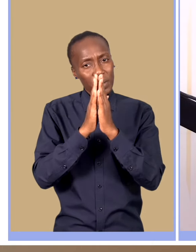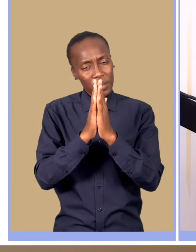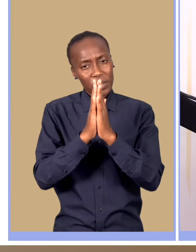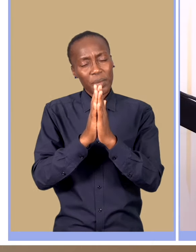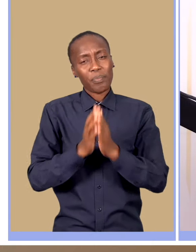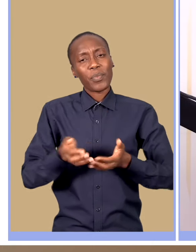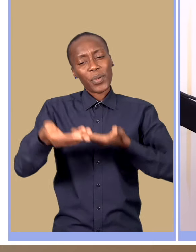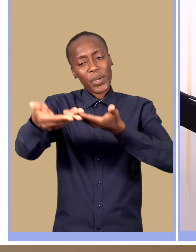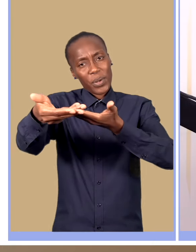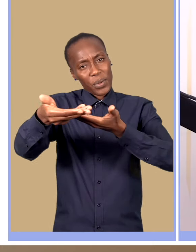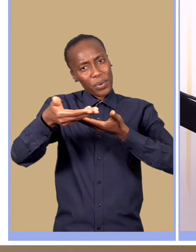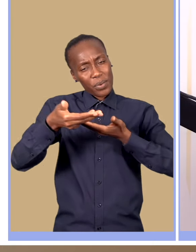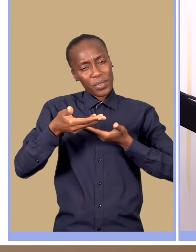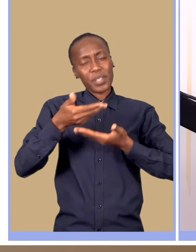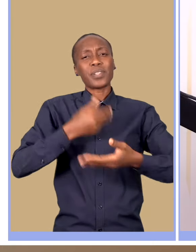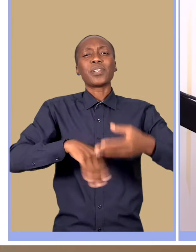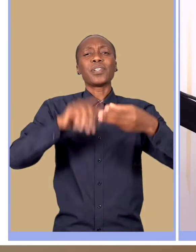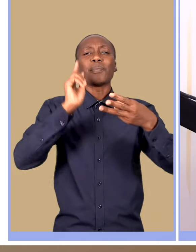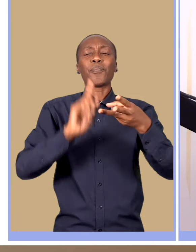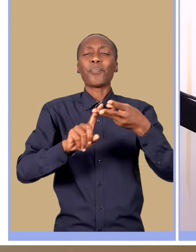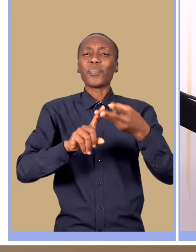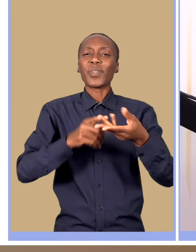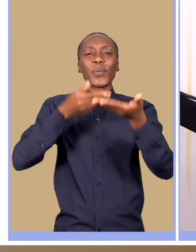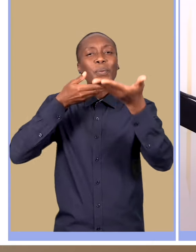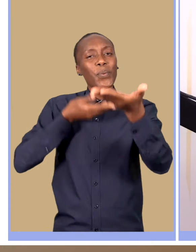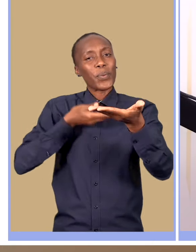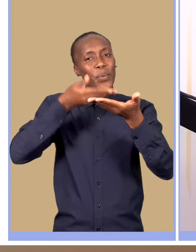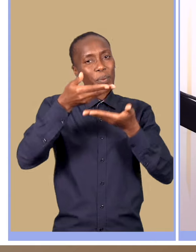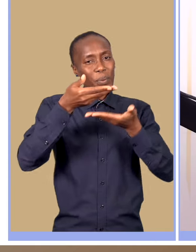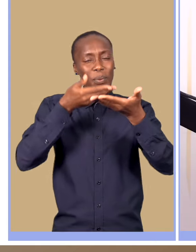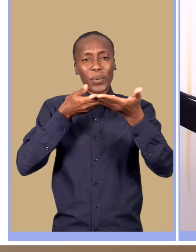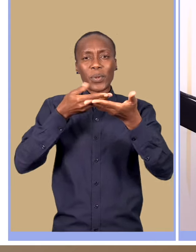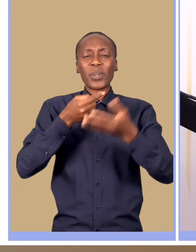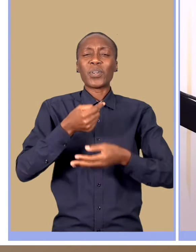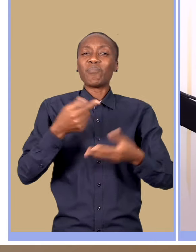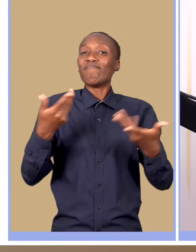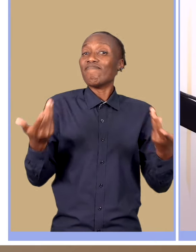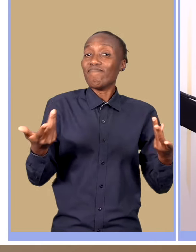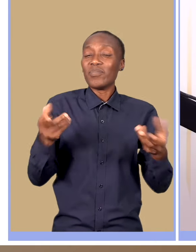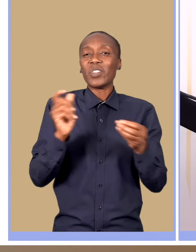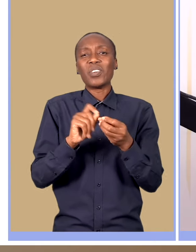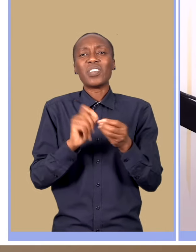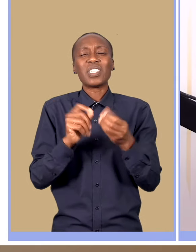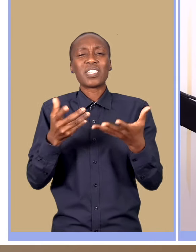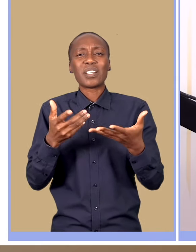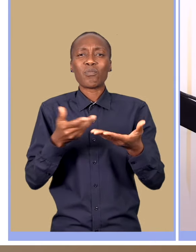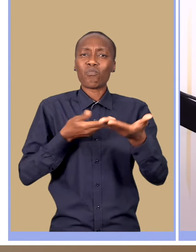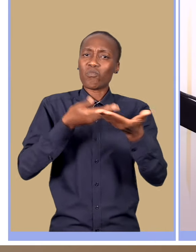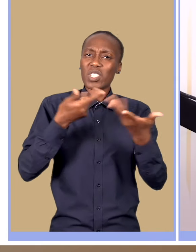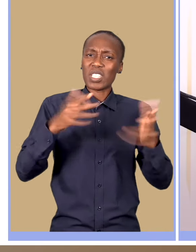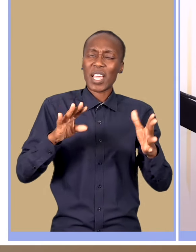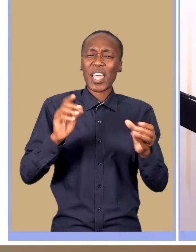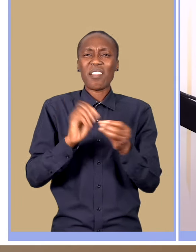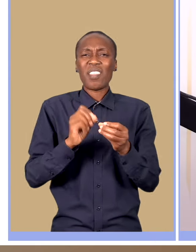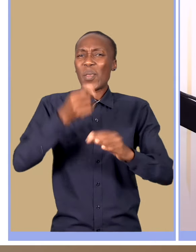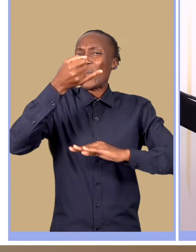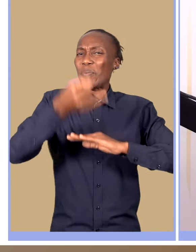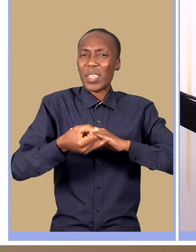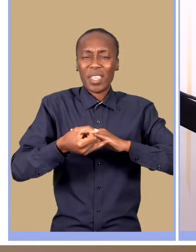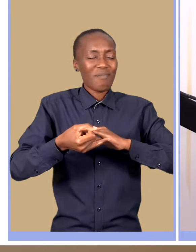pelo convite, não é? Para esta conversa, que não esgotamos, não é? Dissemos